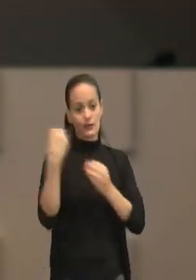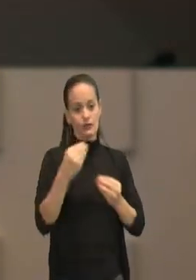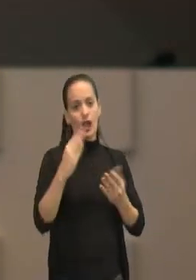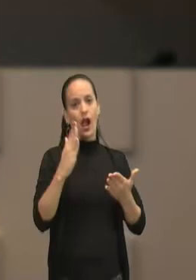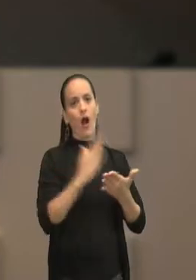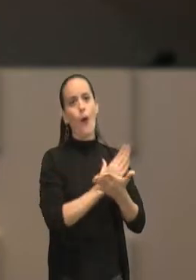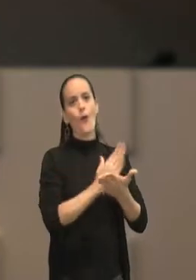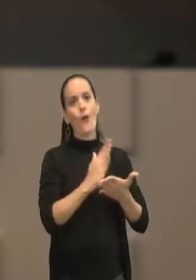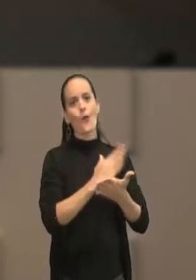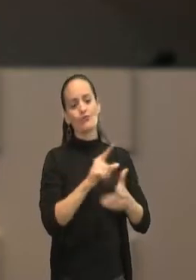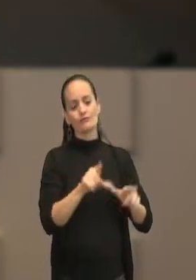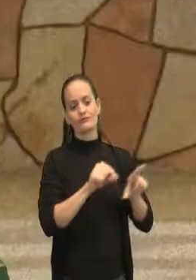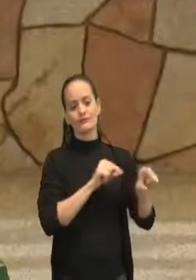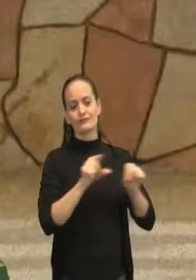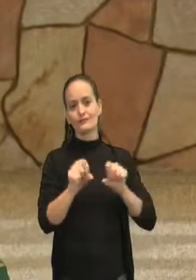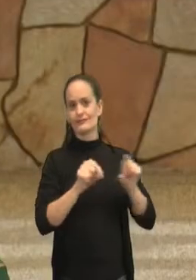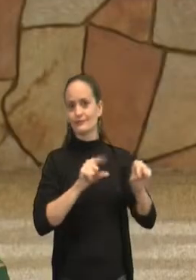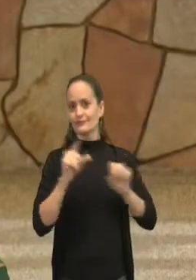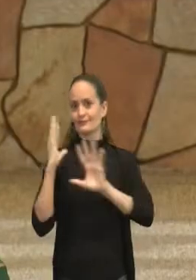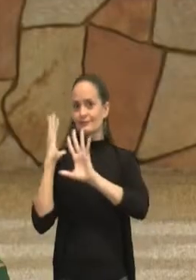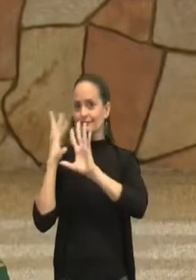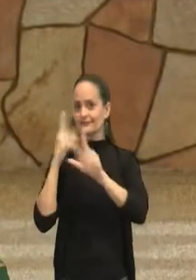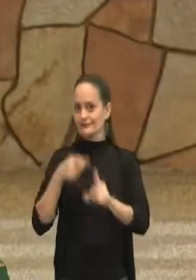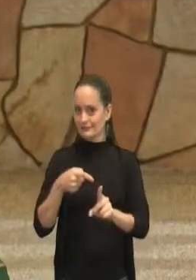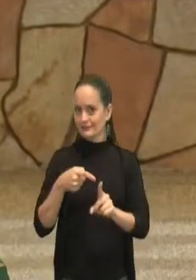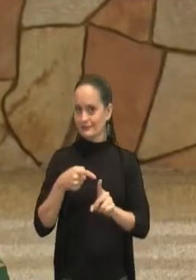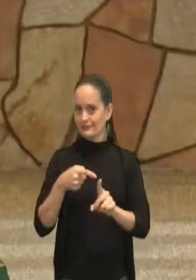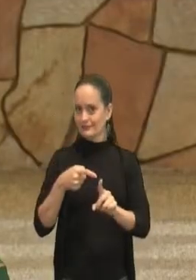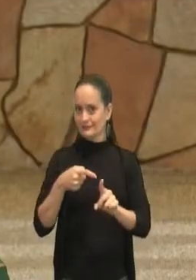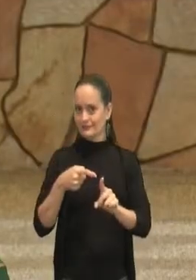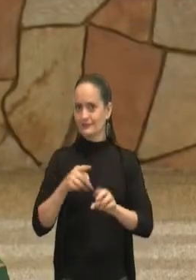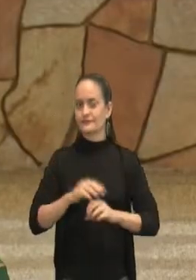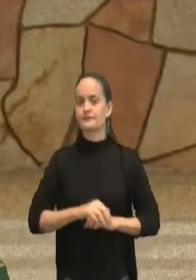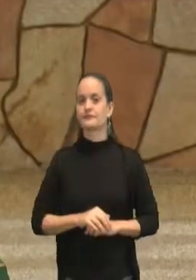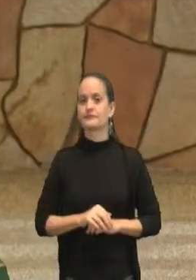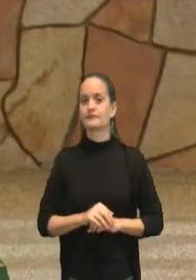O amor de Deus é oniabrangente, mas a vida